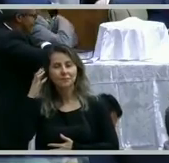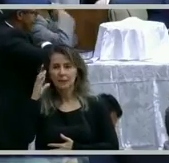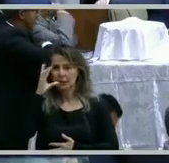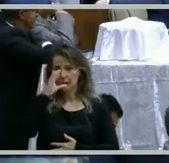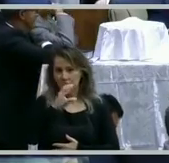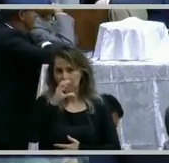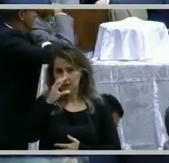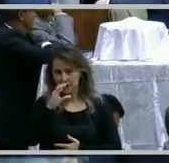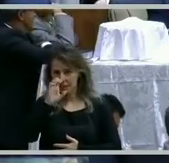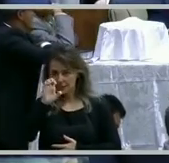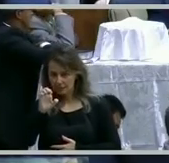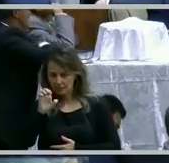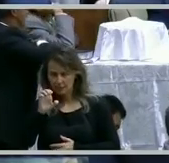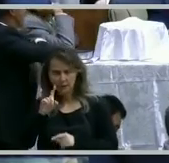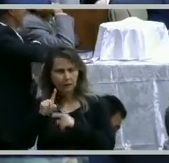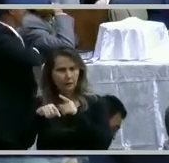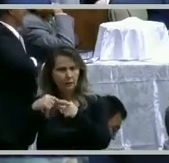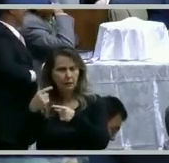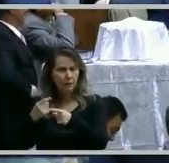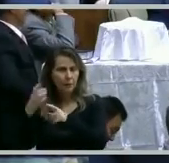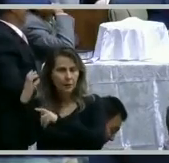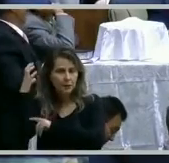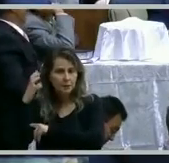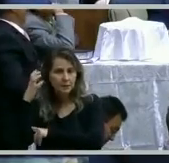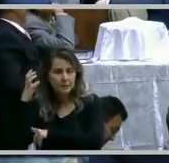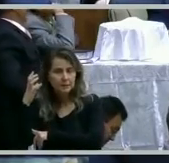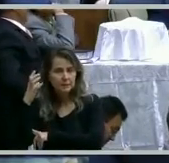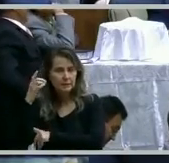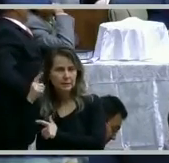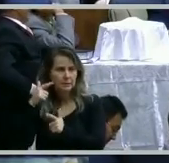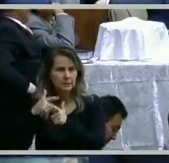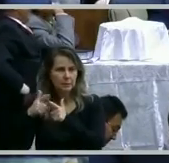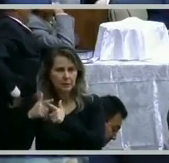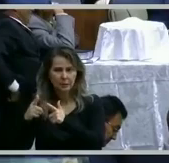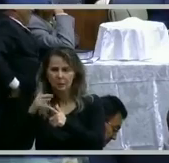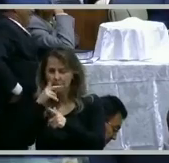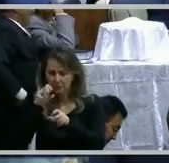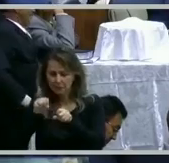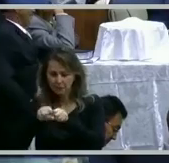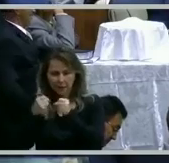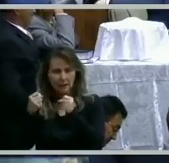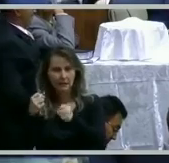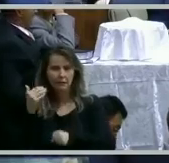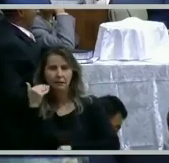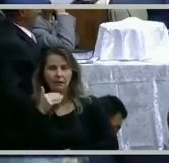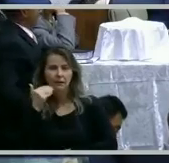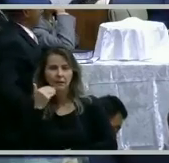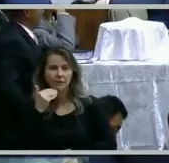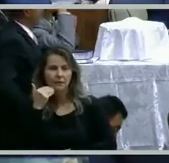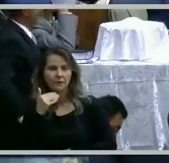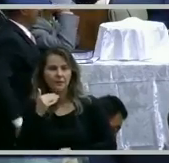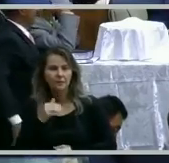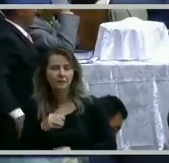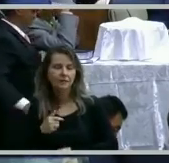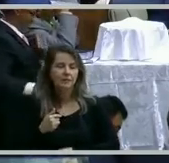depois começou a dar problema. E Joab deve lembrar. Comecei comprando